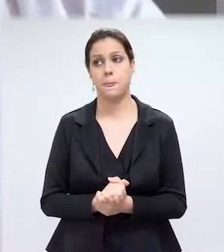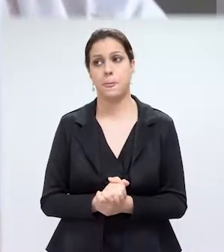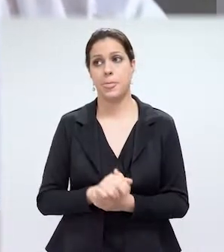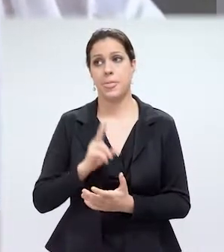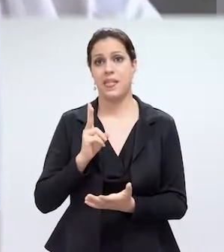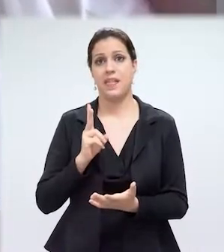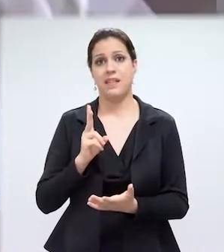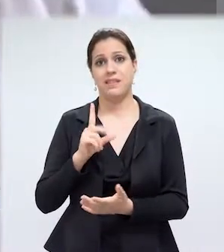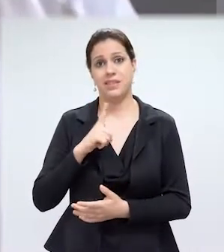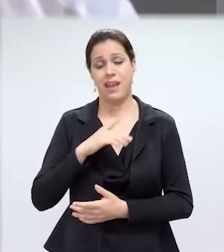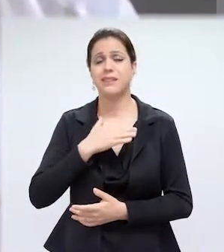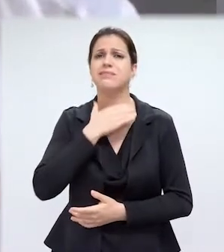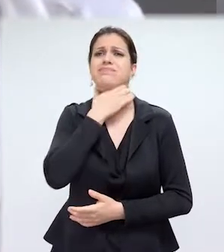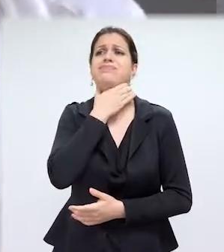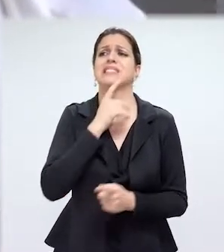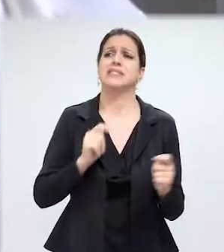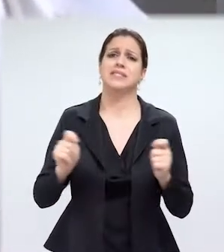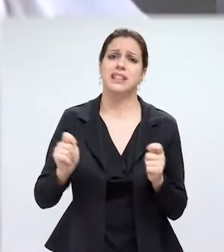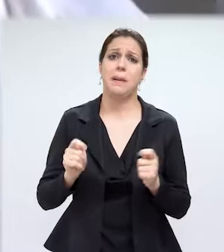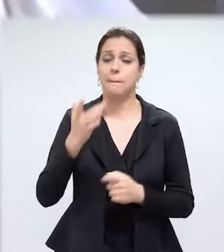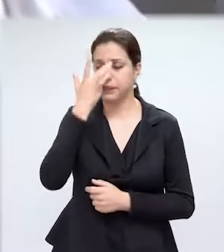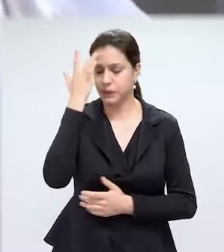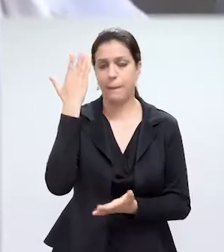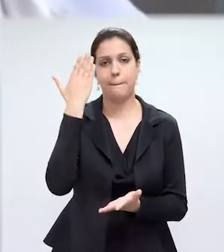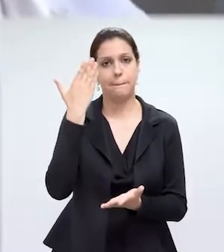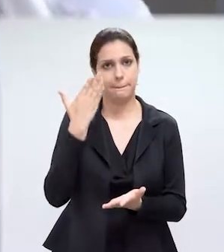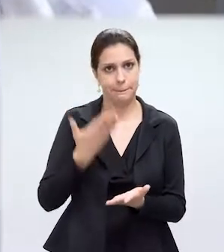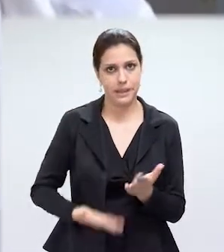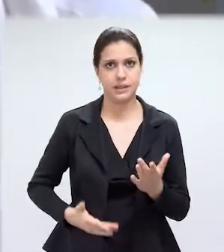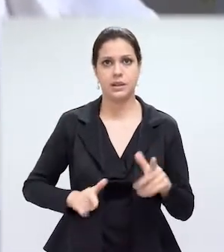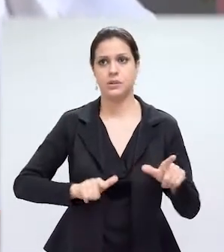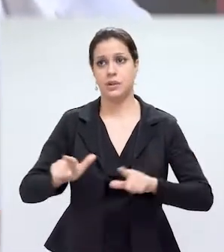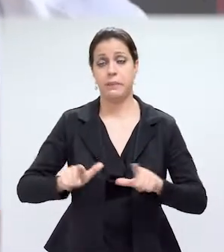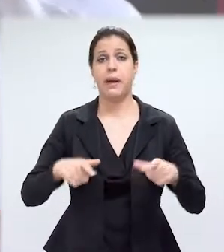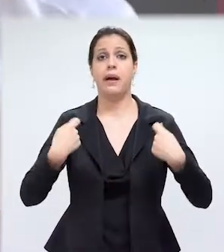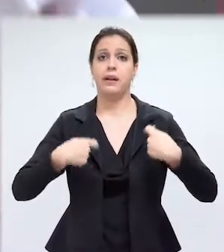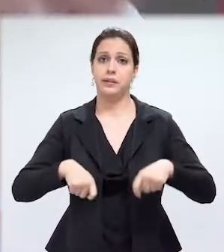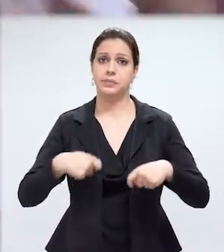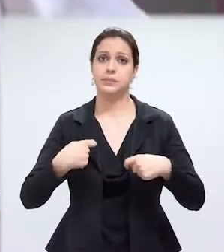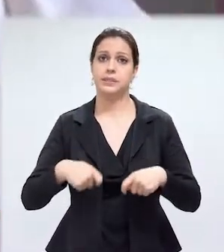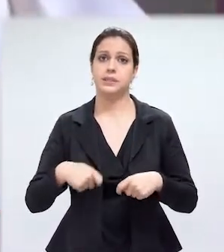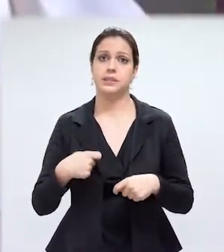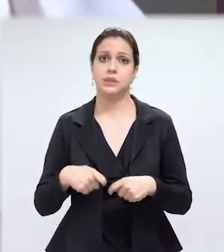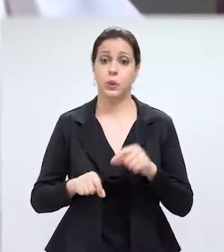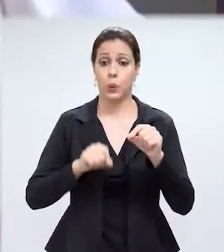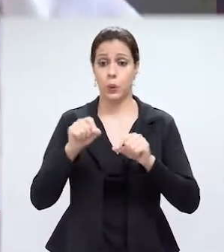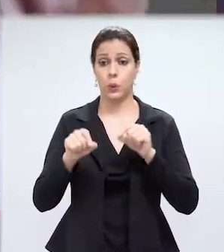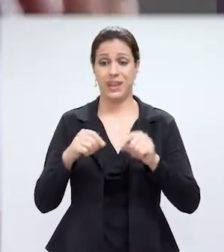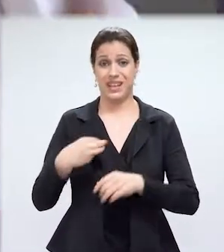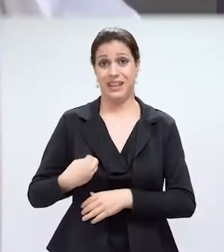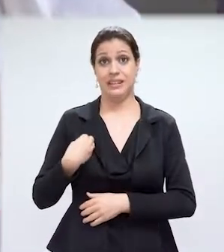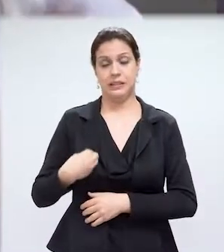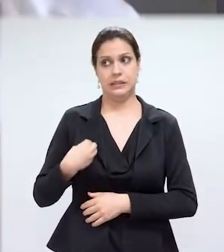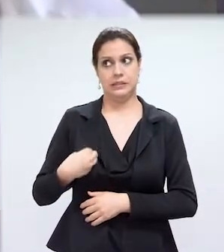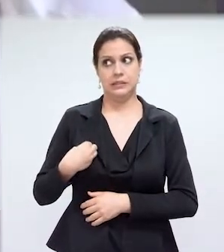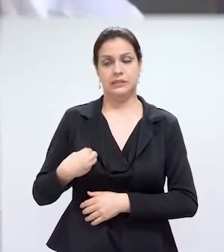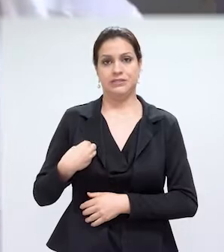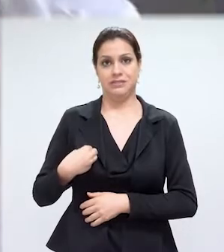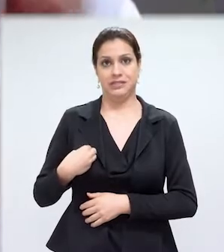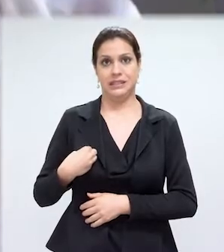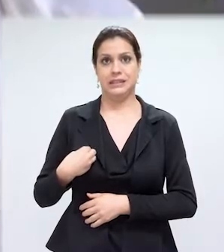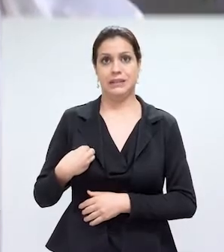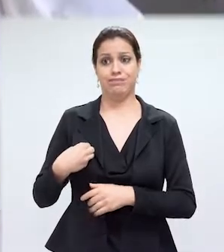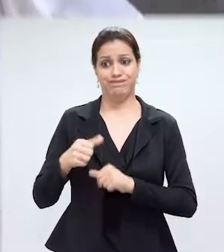Exatamente. Então, quer dizer, isso teve uma crise financeira? Teve. Muita gente perdeu o seu emprego, teve que abaixar o nível,